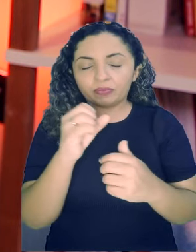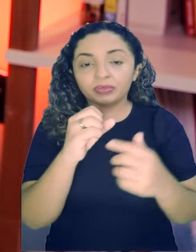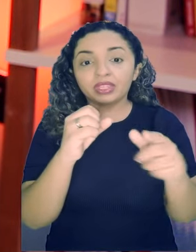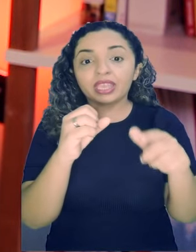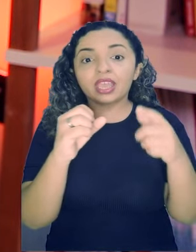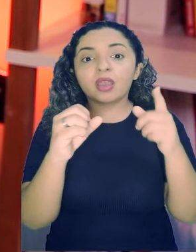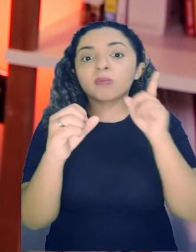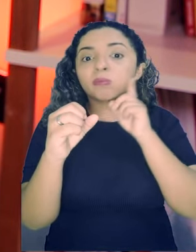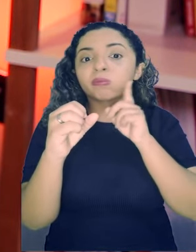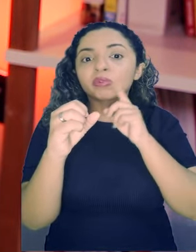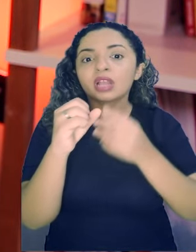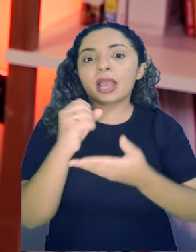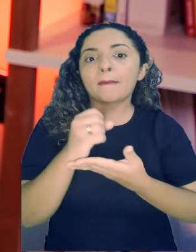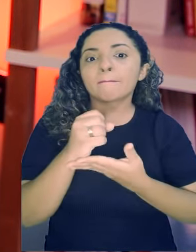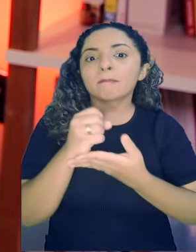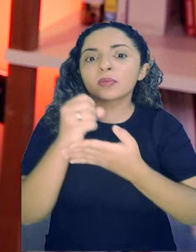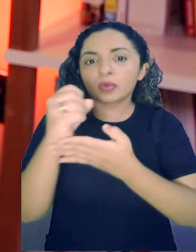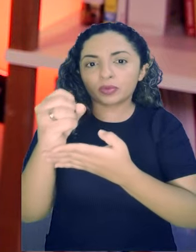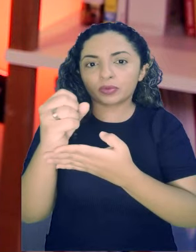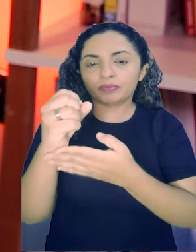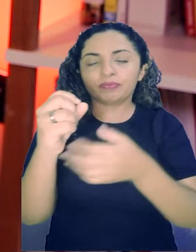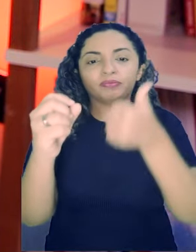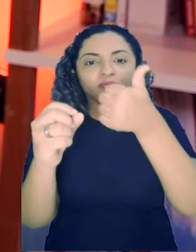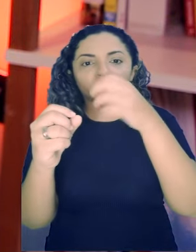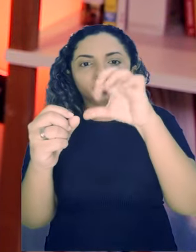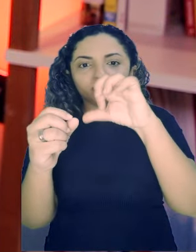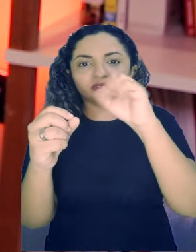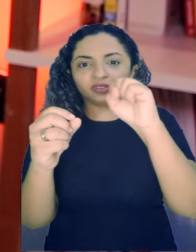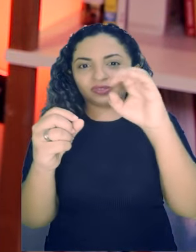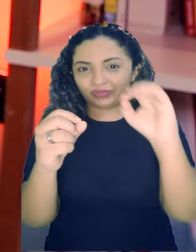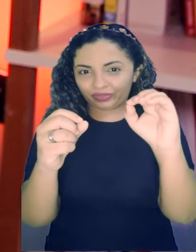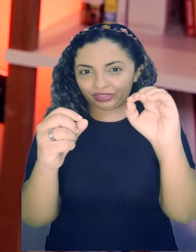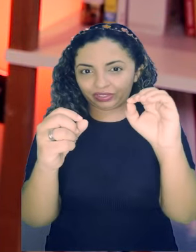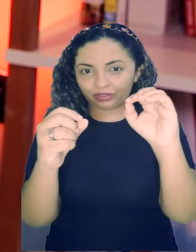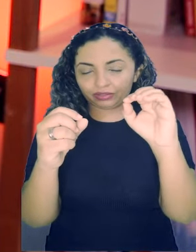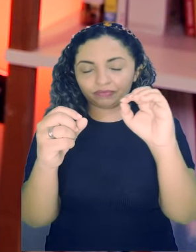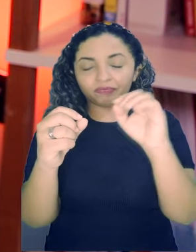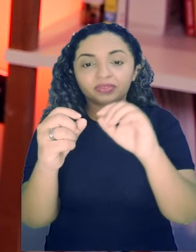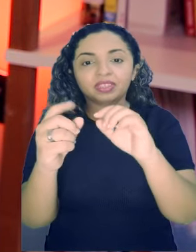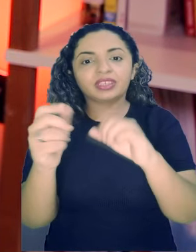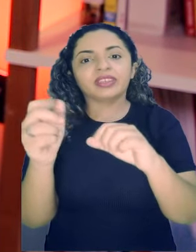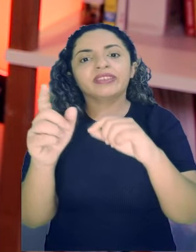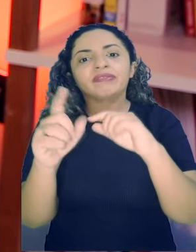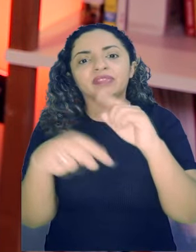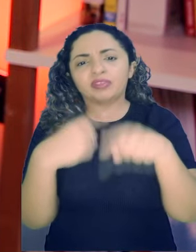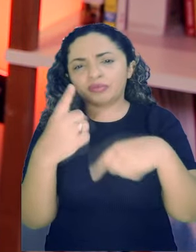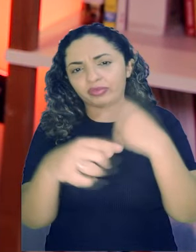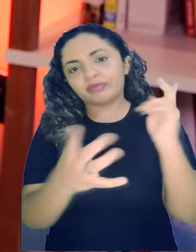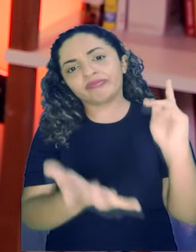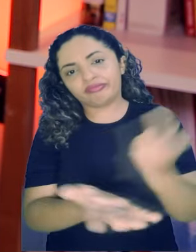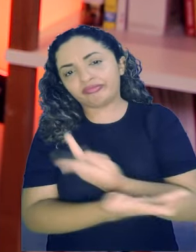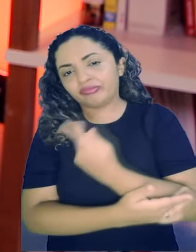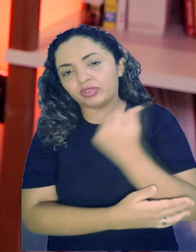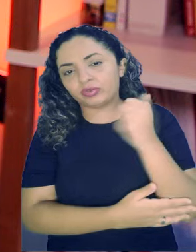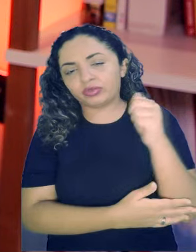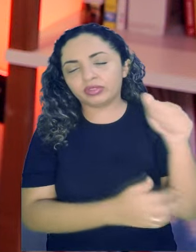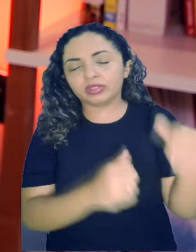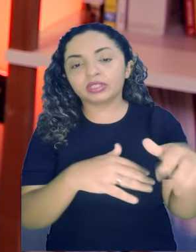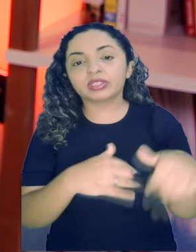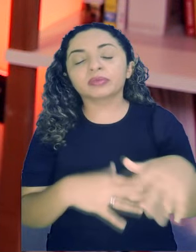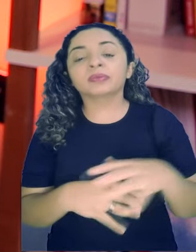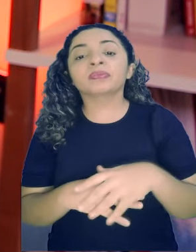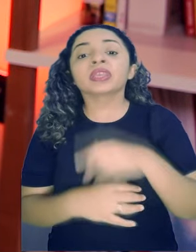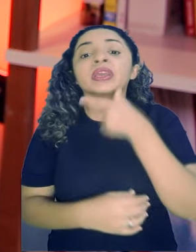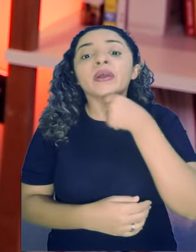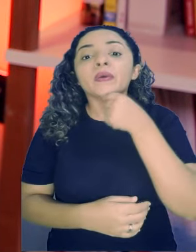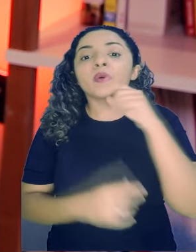apoio militar dos Estados Unidos. E esse grupo, o Lefebvre, ele foi até essa região, atravessando o